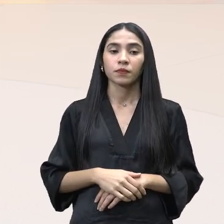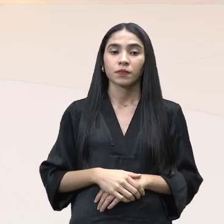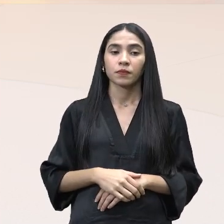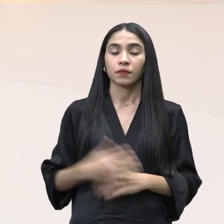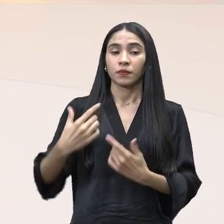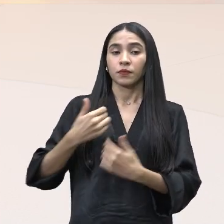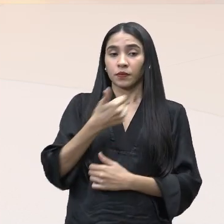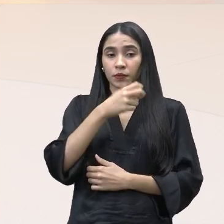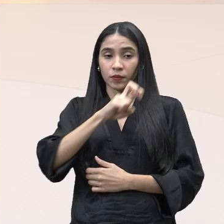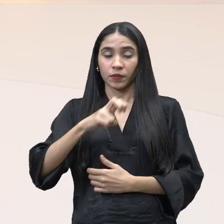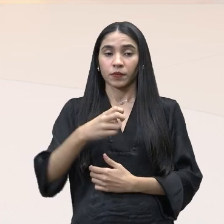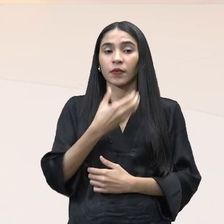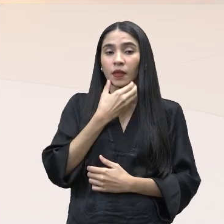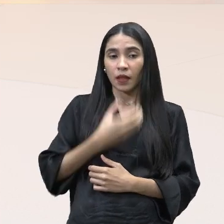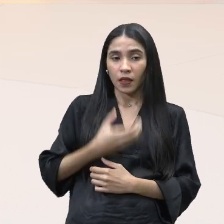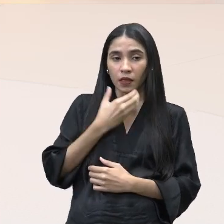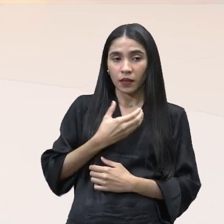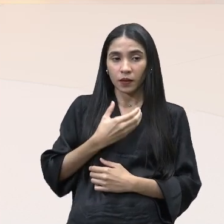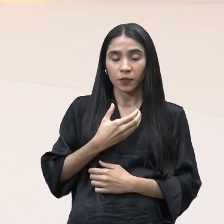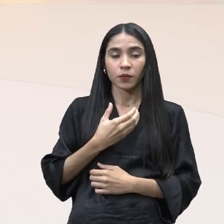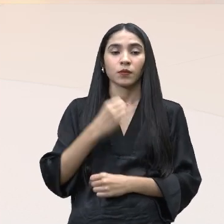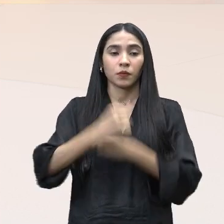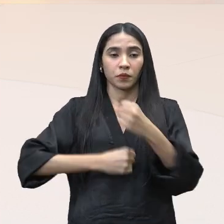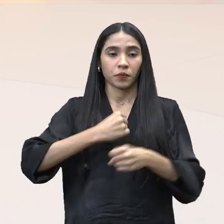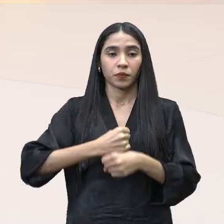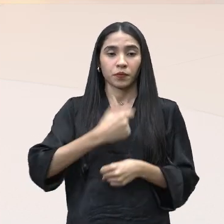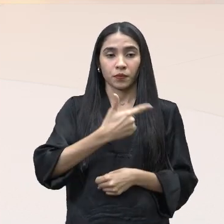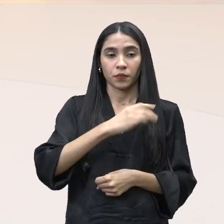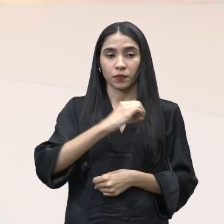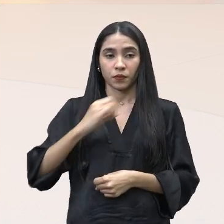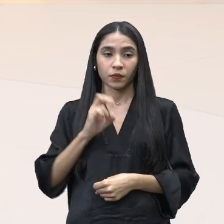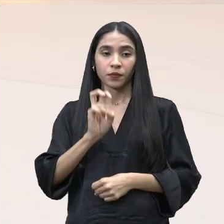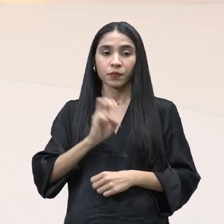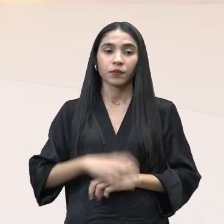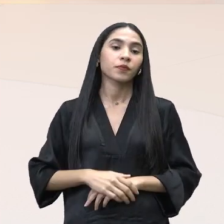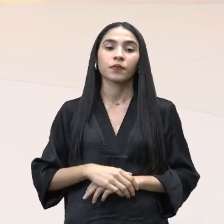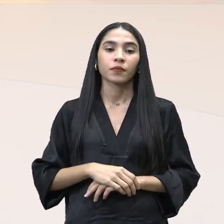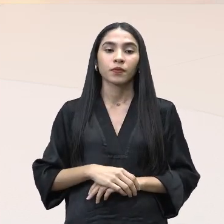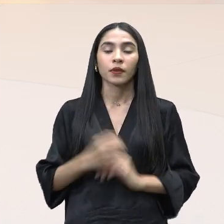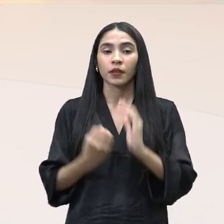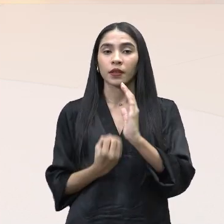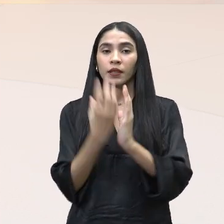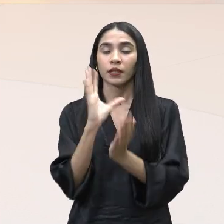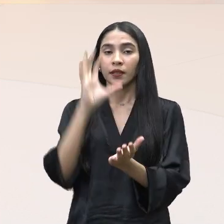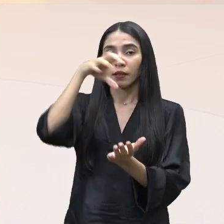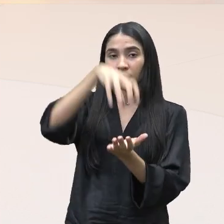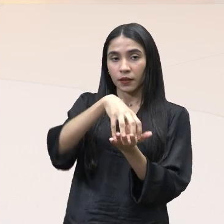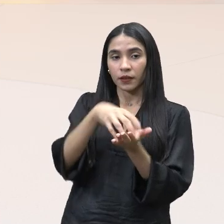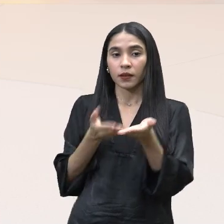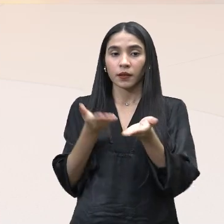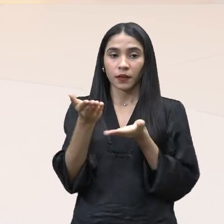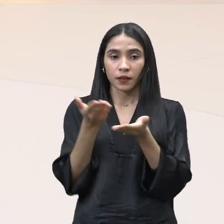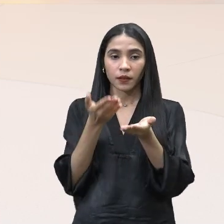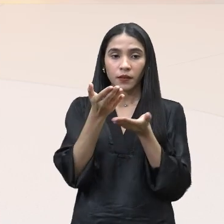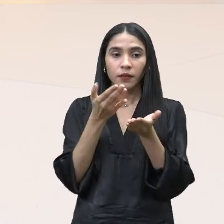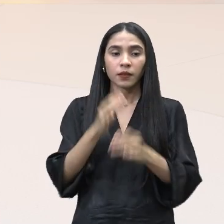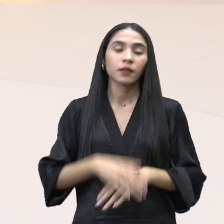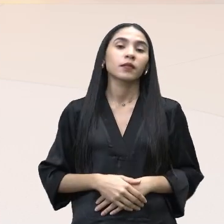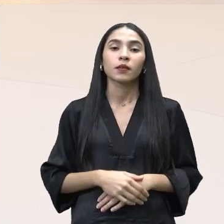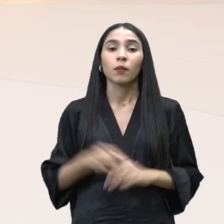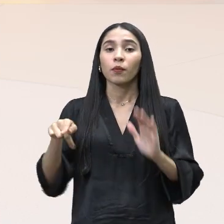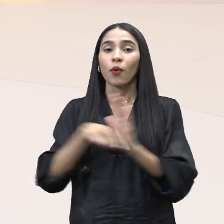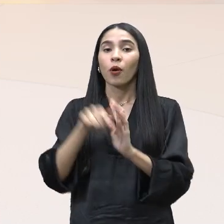7.393, de 15 de dezembro de 2005, cria a Central de Atendimento